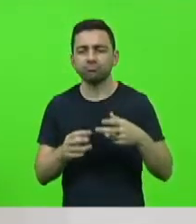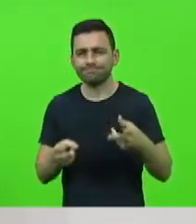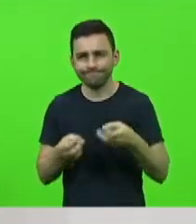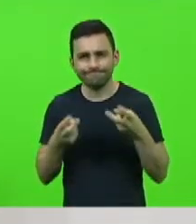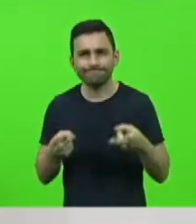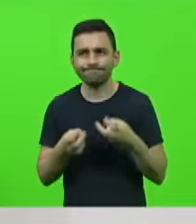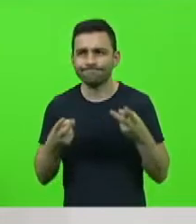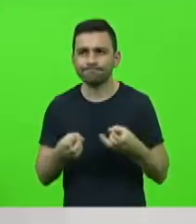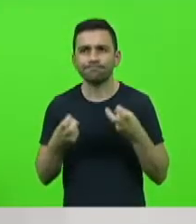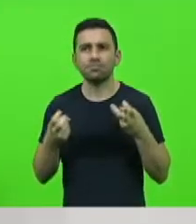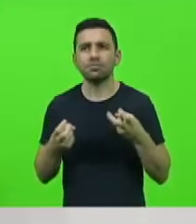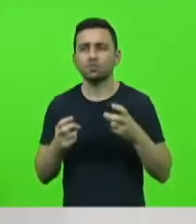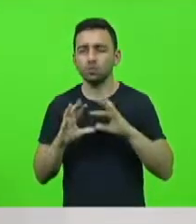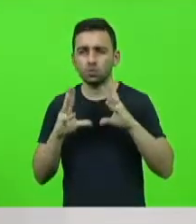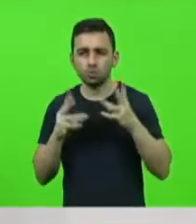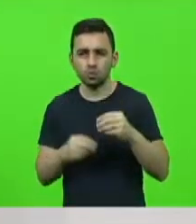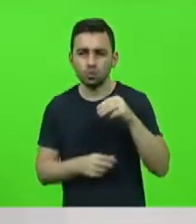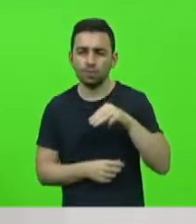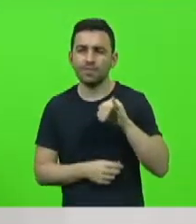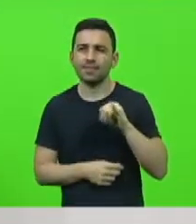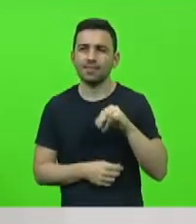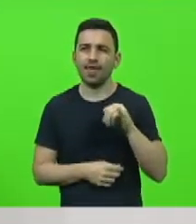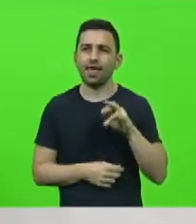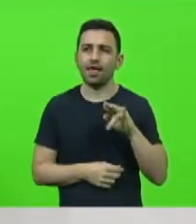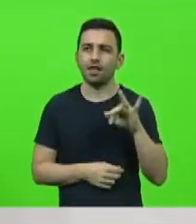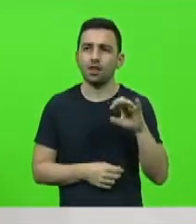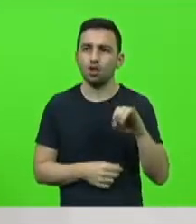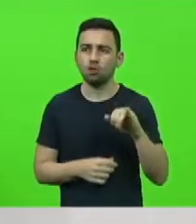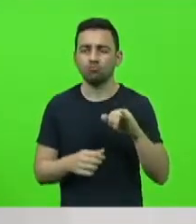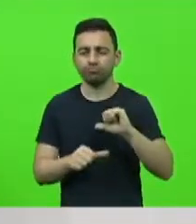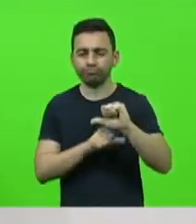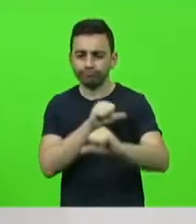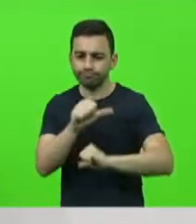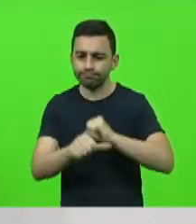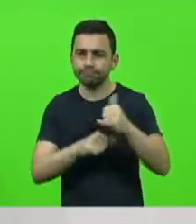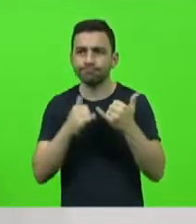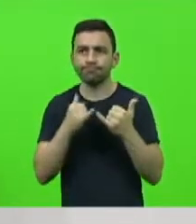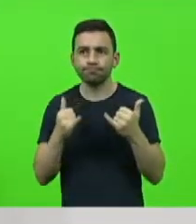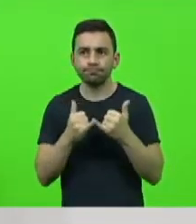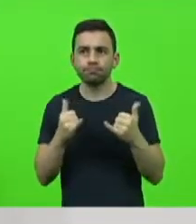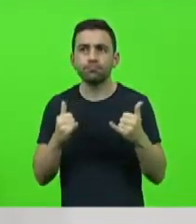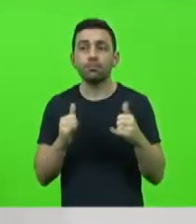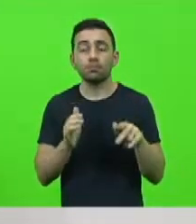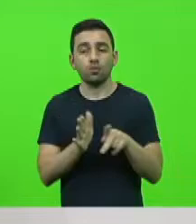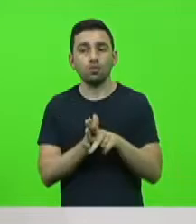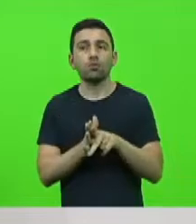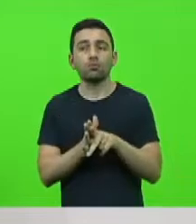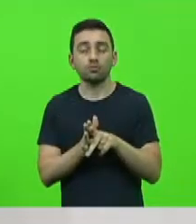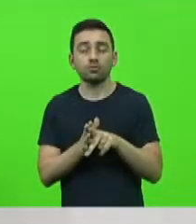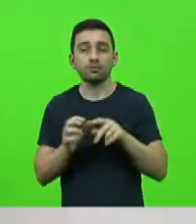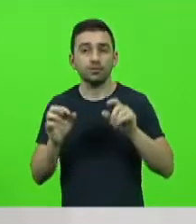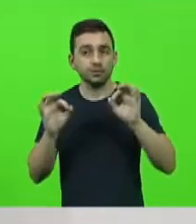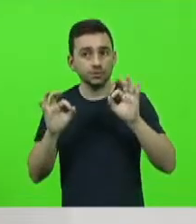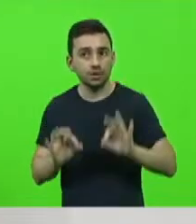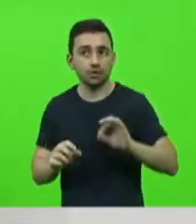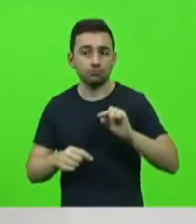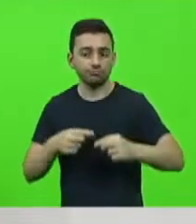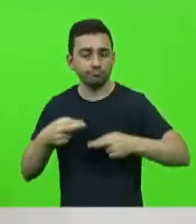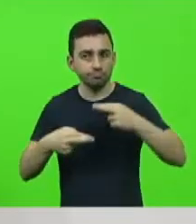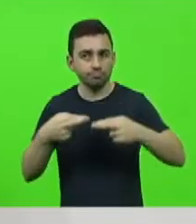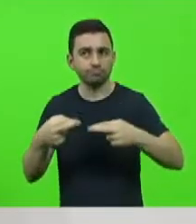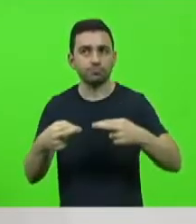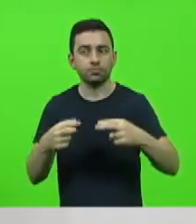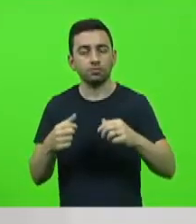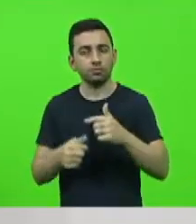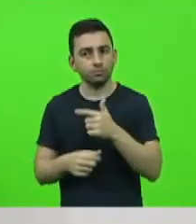trata da transição energética com as energias renováveis. Cobramos a ampliação de investimentos